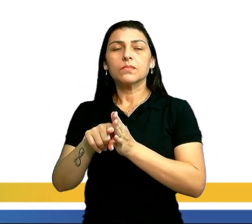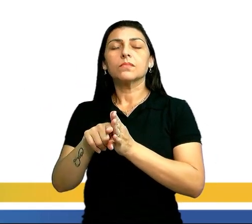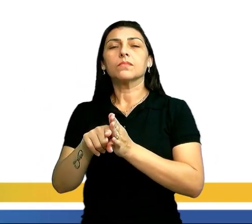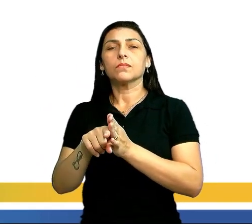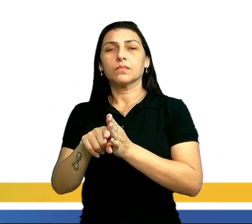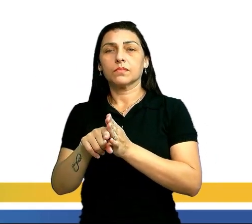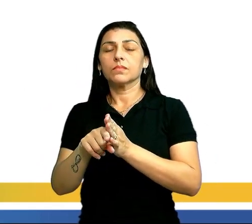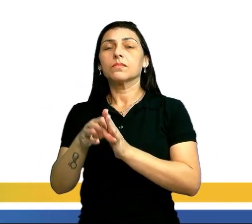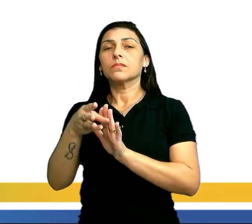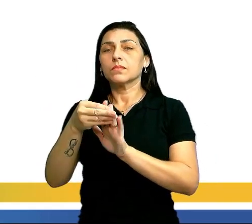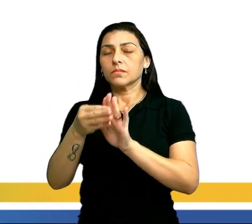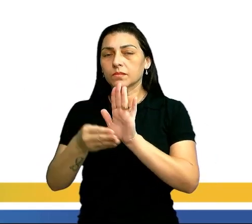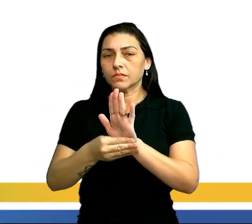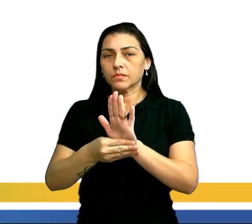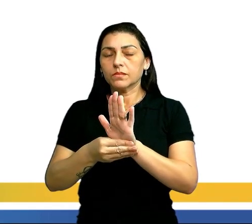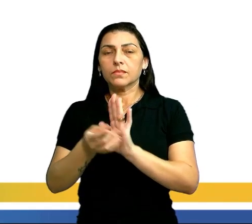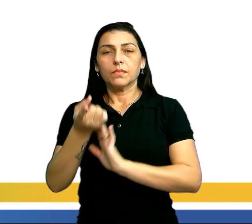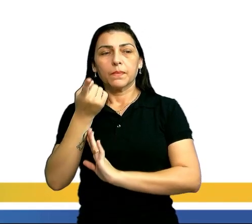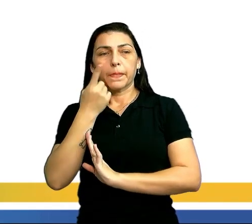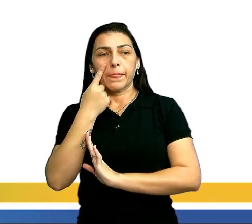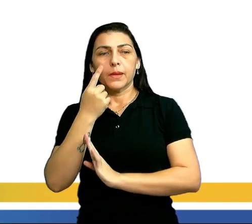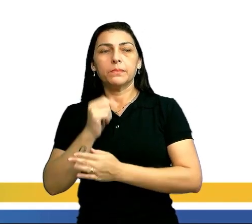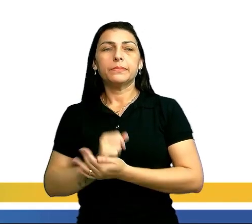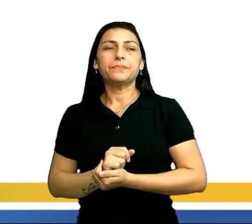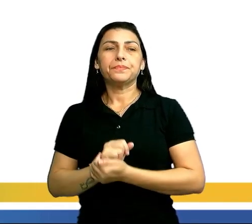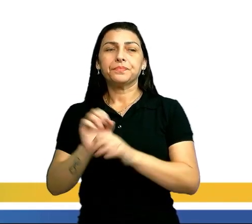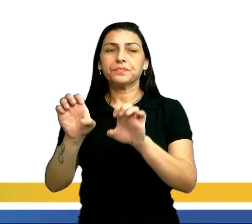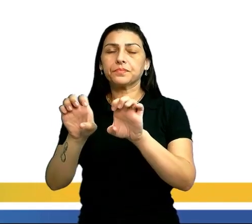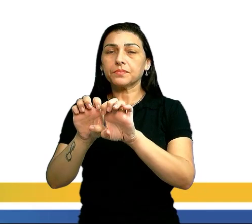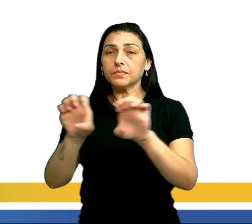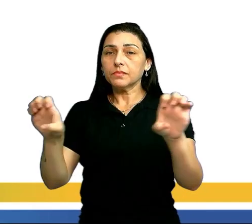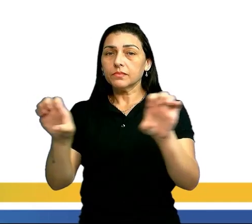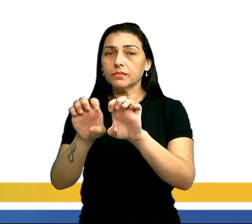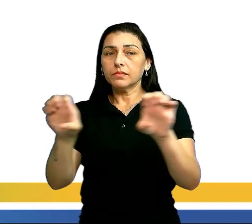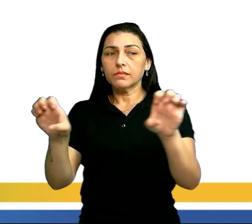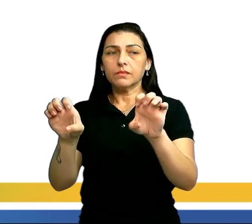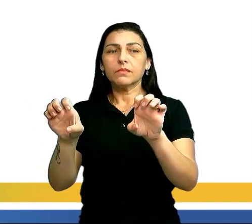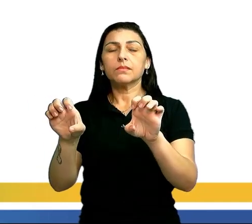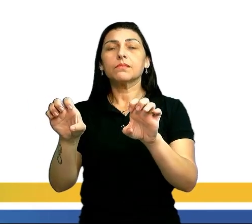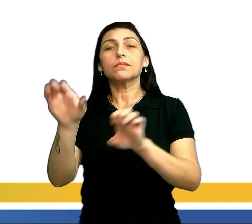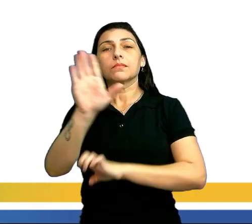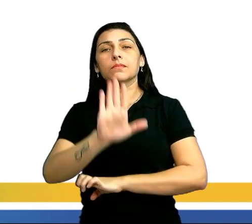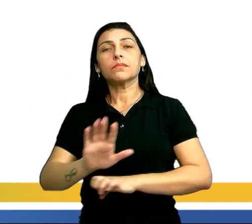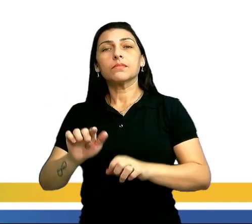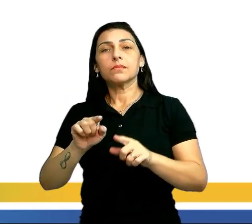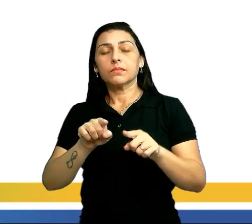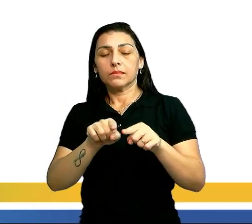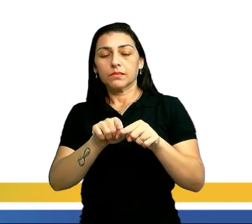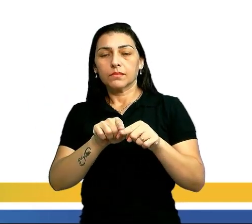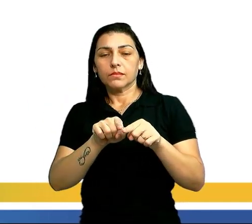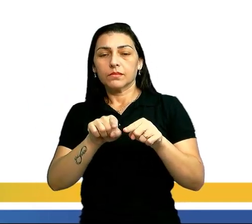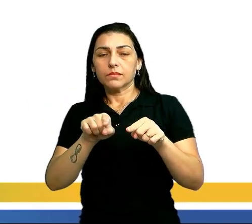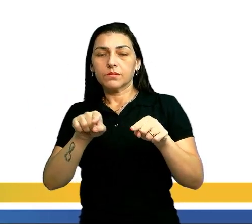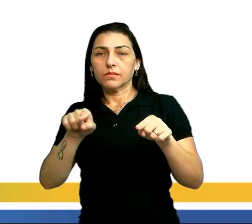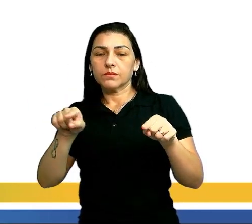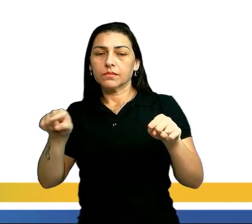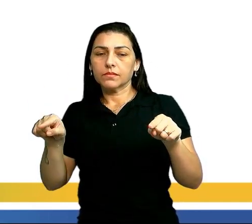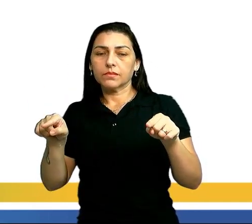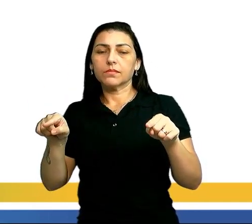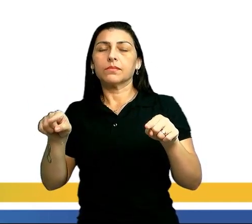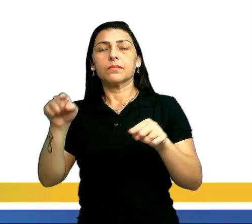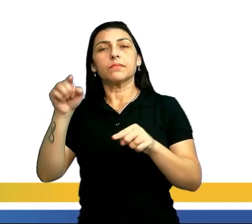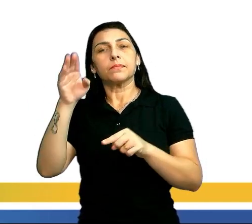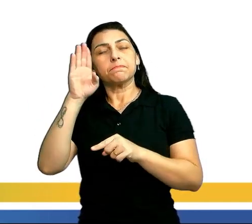esse conteúdo. Vamos lá. Temos também a equação geral da reta. A reta é um dos